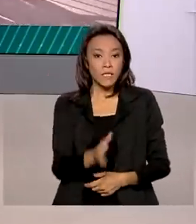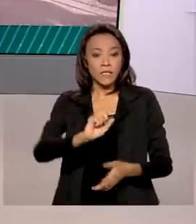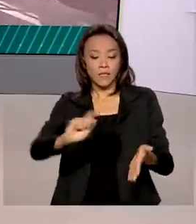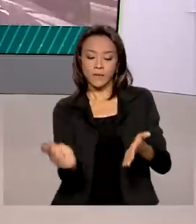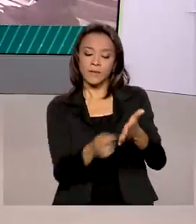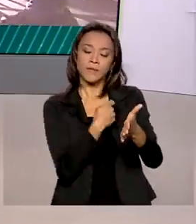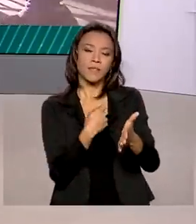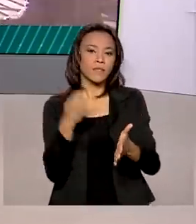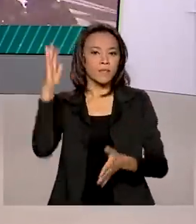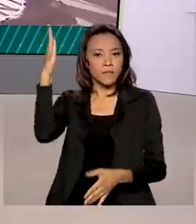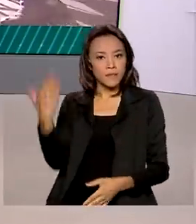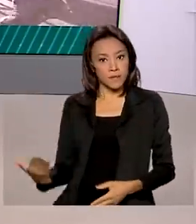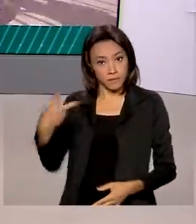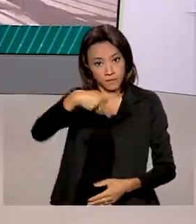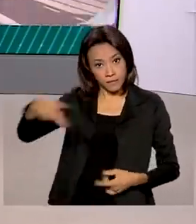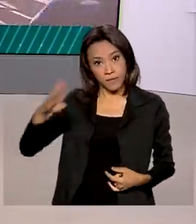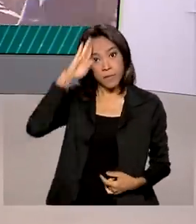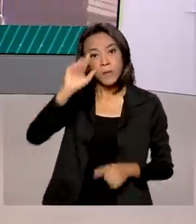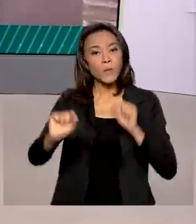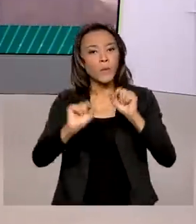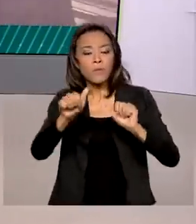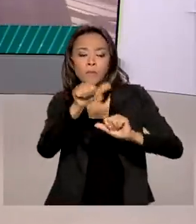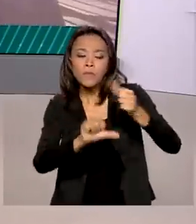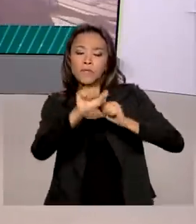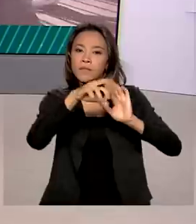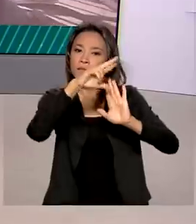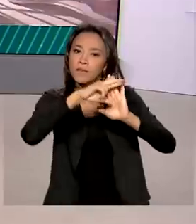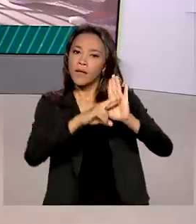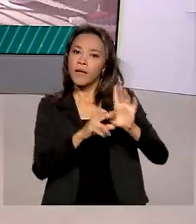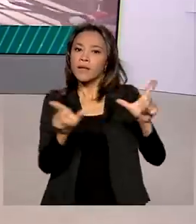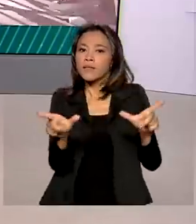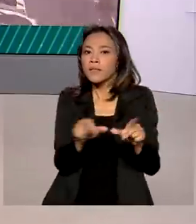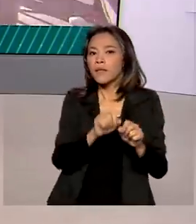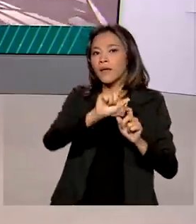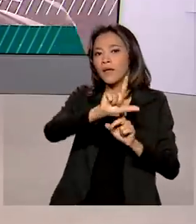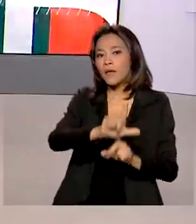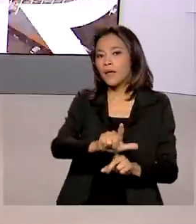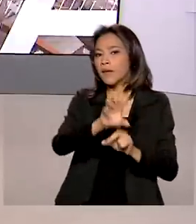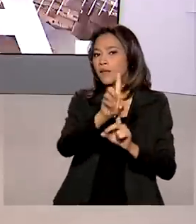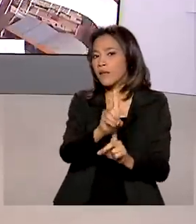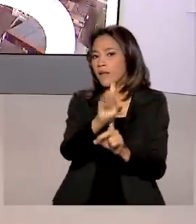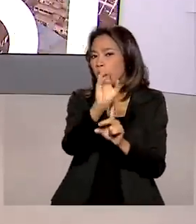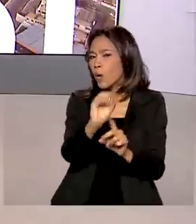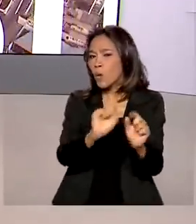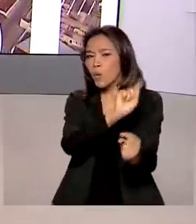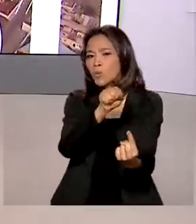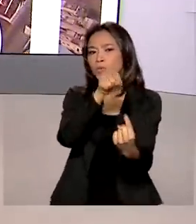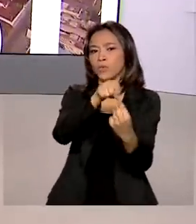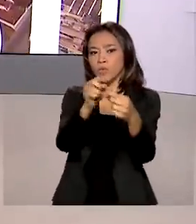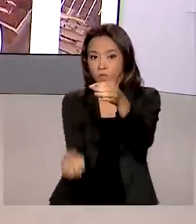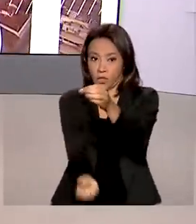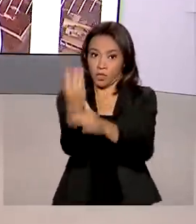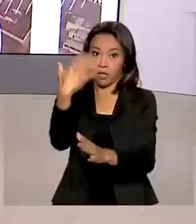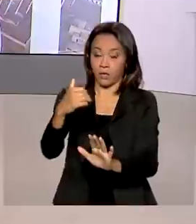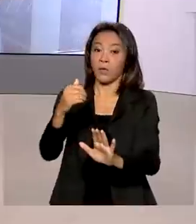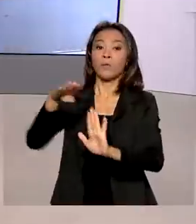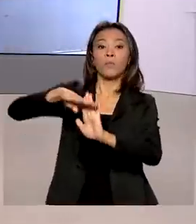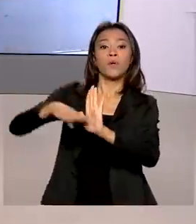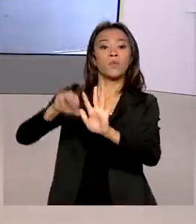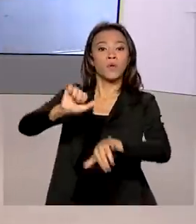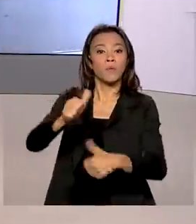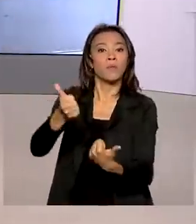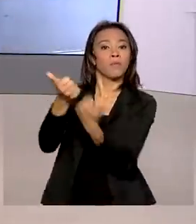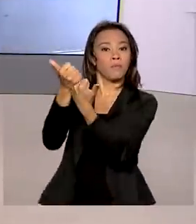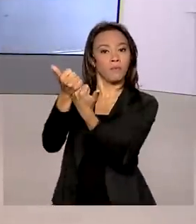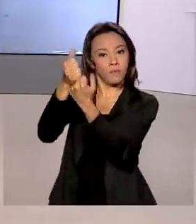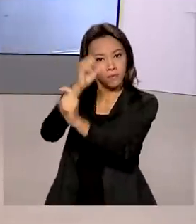Jair Bolsonaro a alteração na Lei de Diretrizes Orçamentárias para criar o programa Auxílio Brasil. Quem tem os detalhes ao vivo